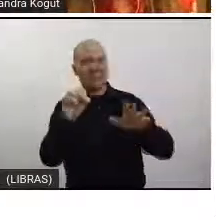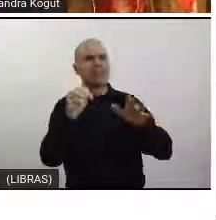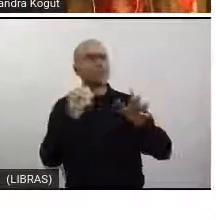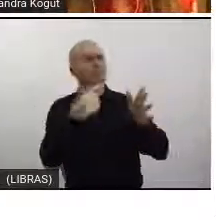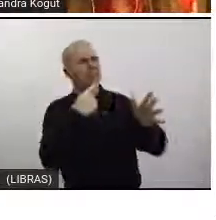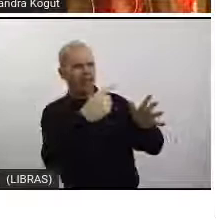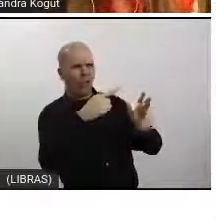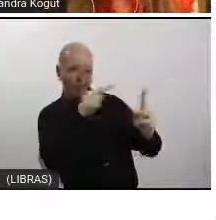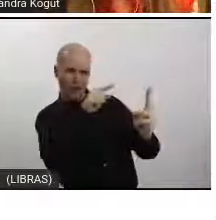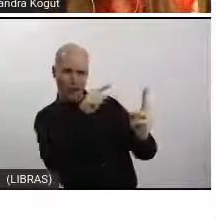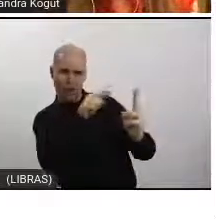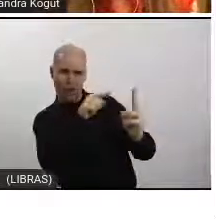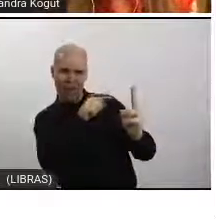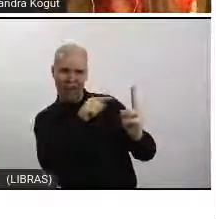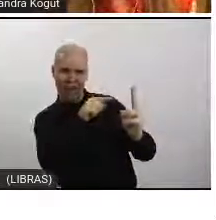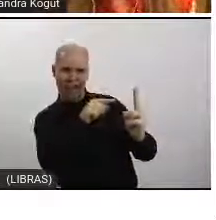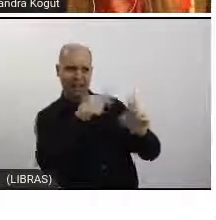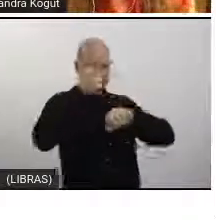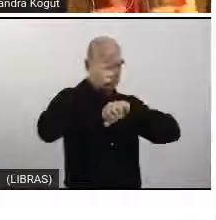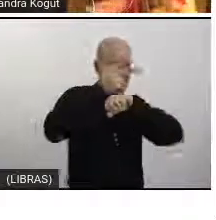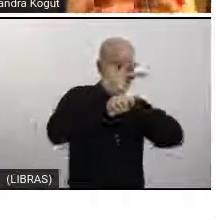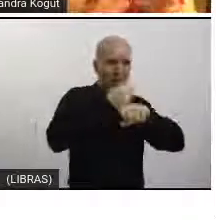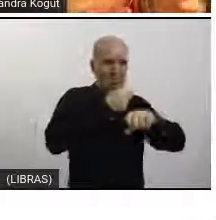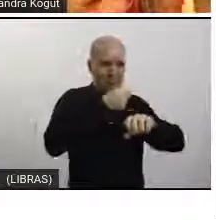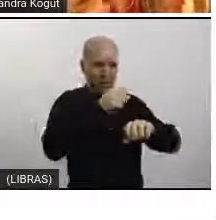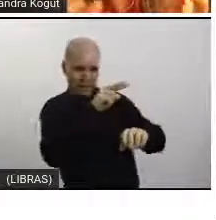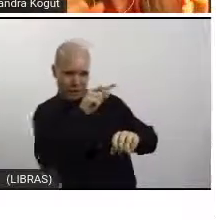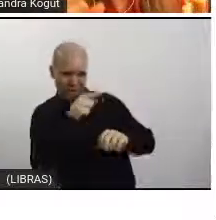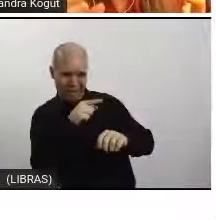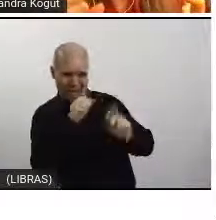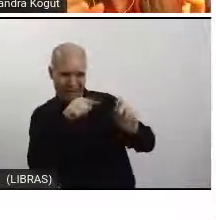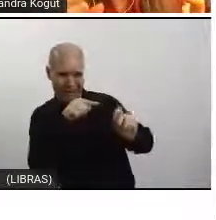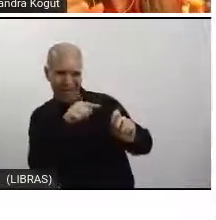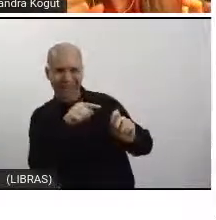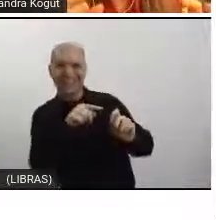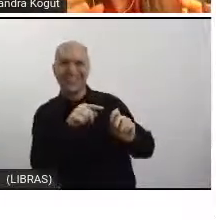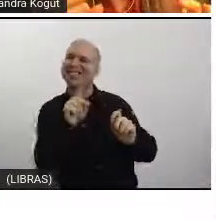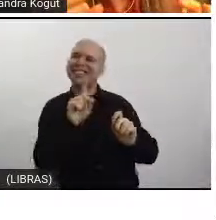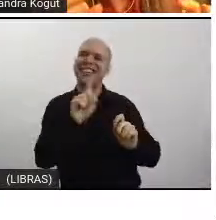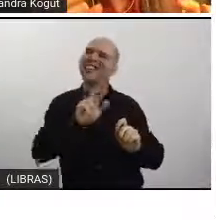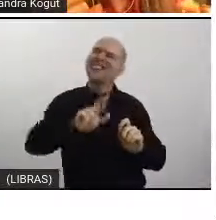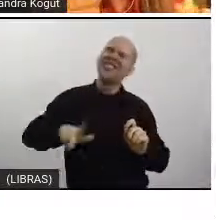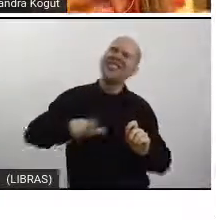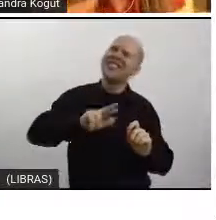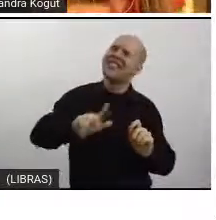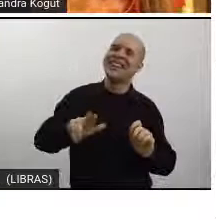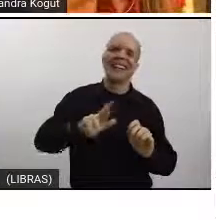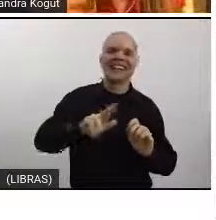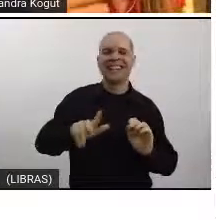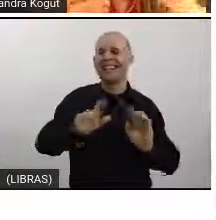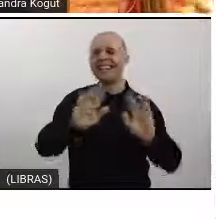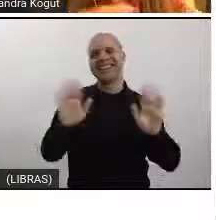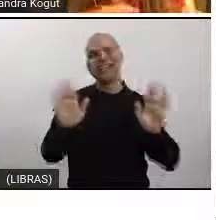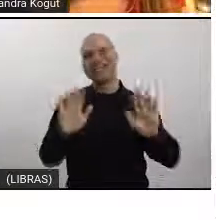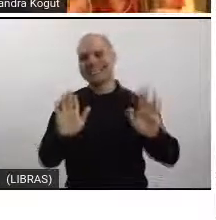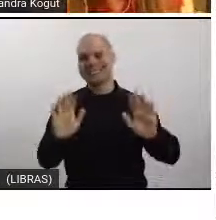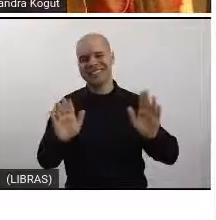filmando. Ah, mas enfim, é uma construção, eles estão